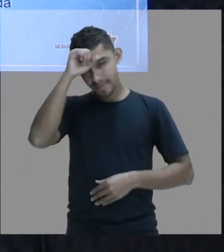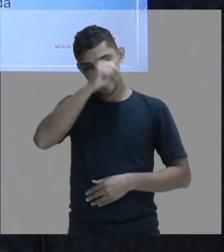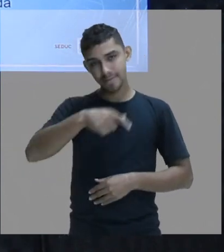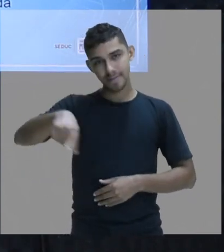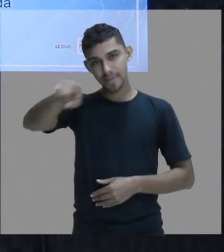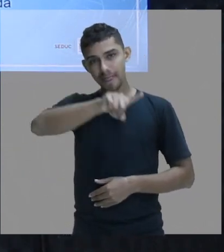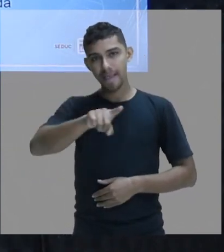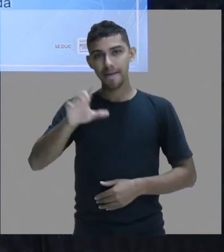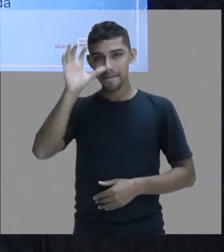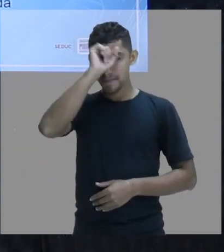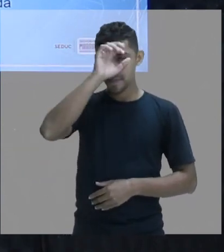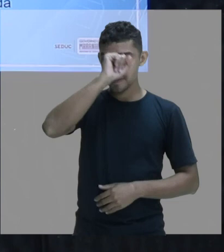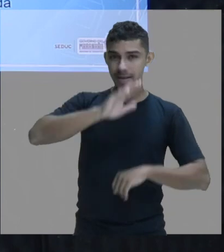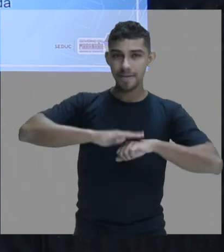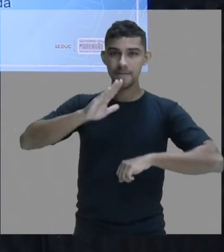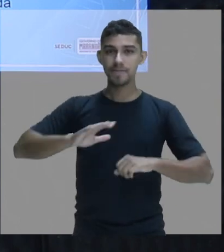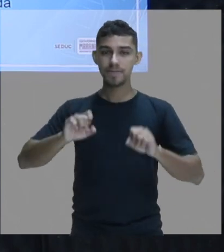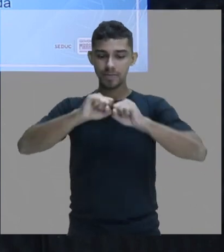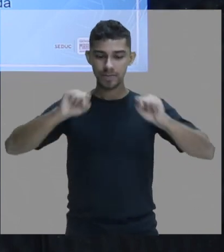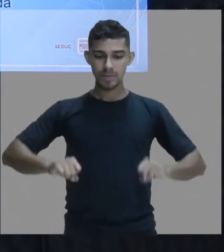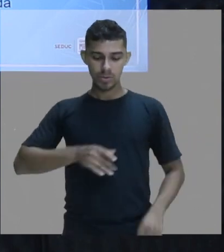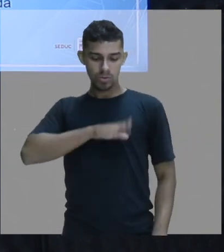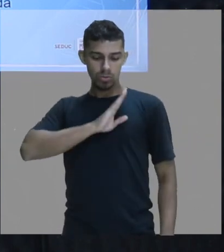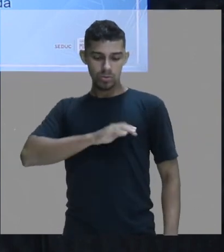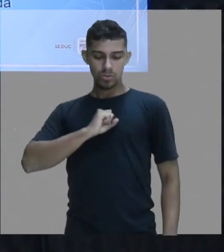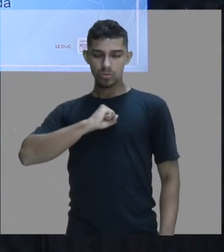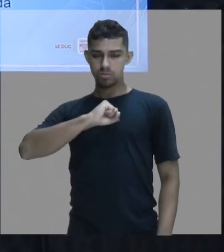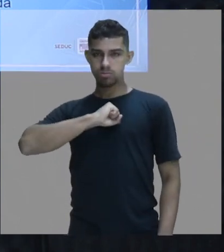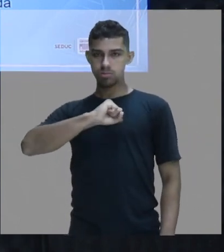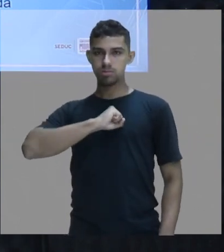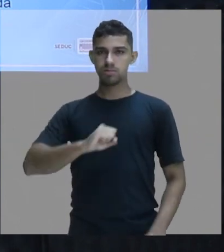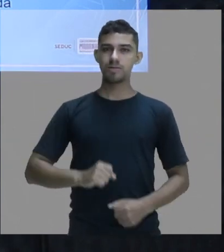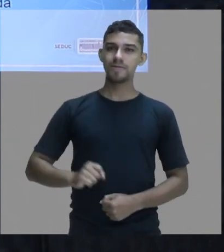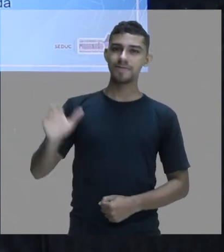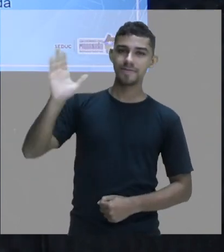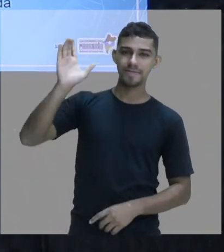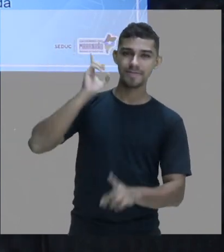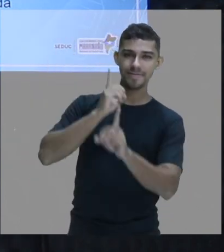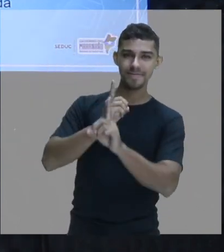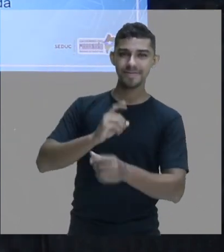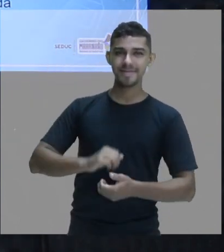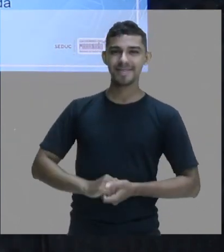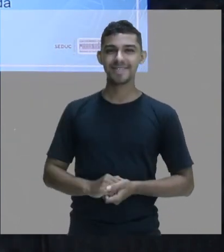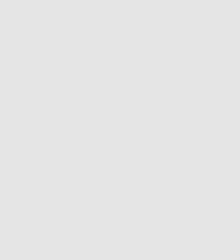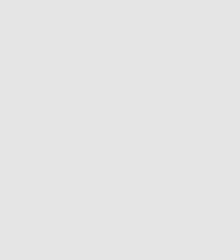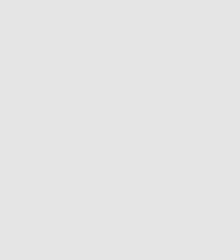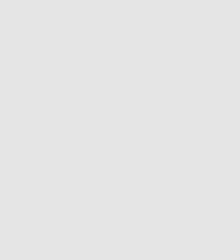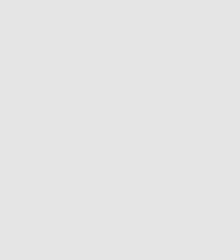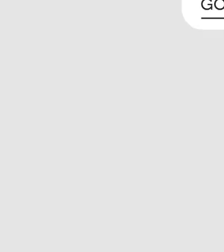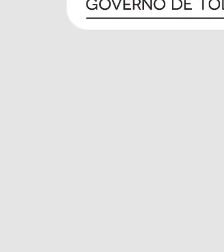vocês, espero que vocês tenham aprendido um pouquinho aí sobre o sistema cardiorrespiratório e até o nosso próximo encontro.